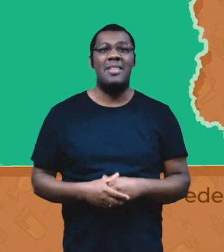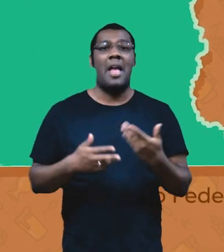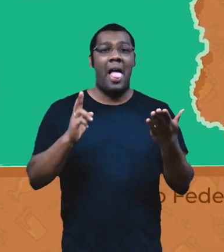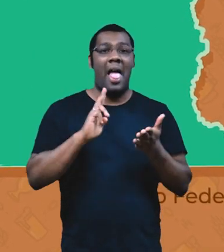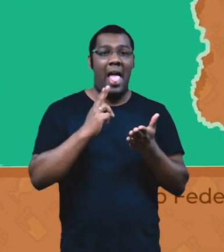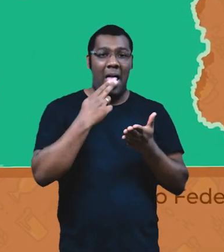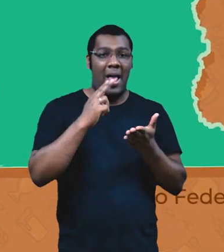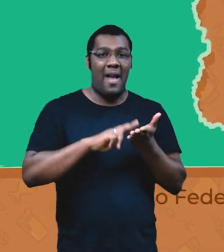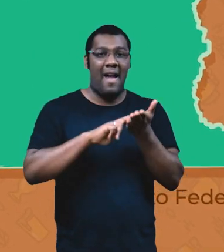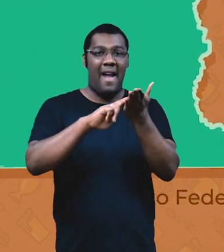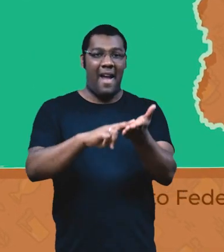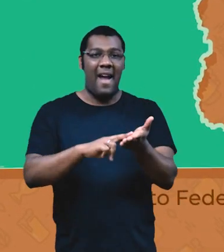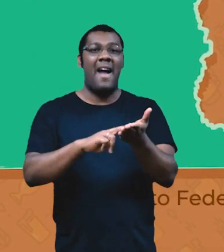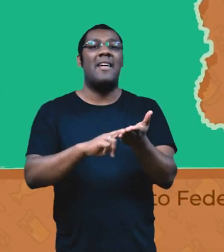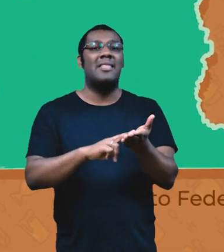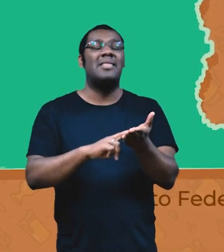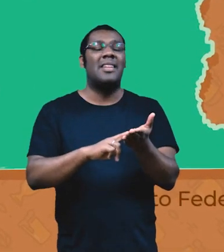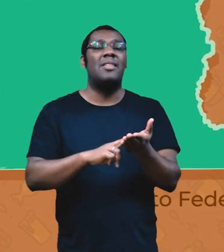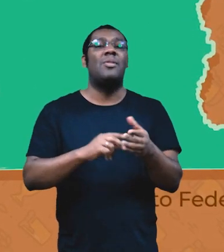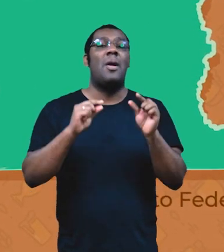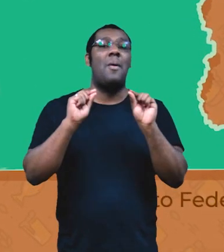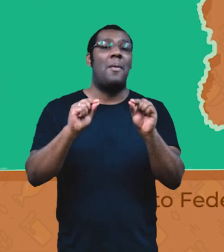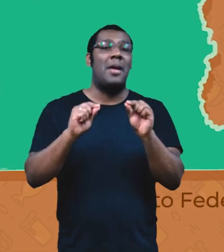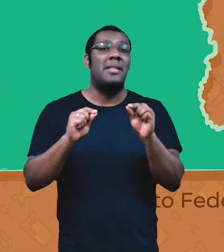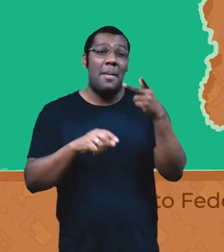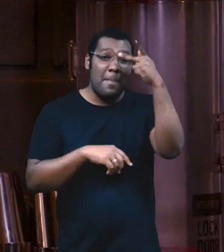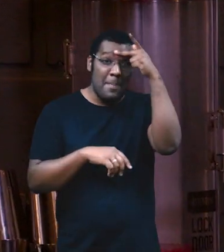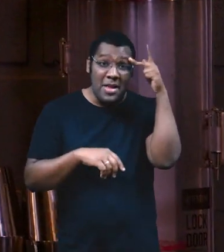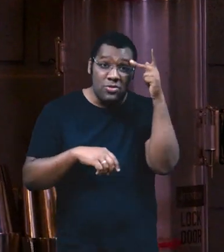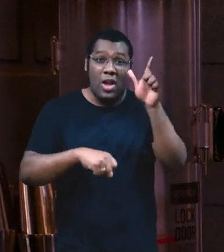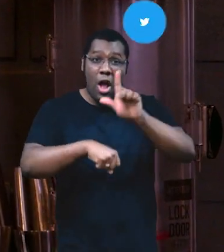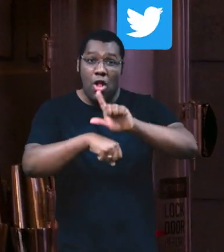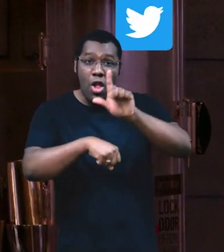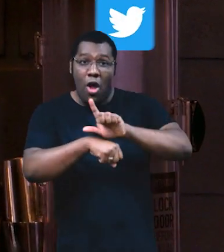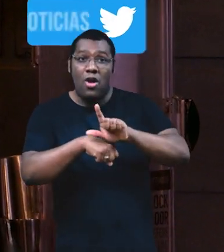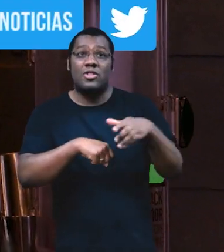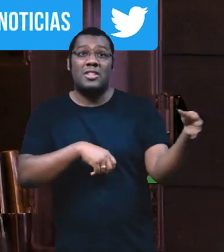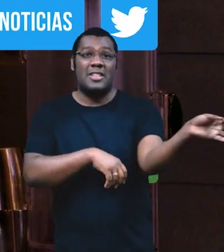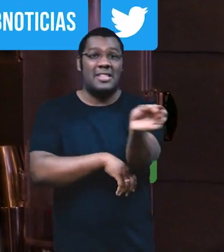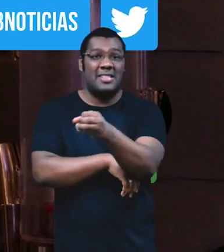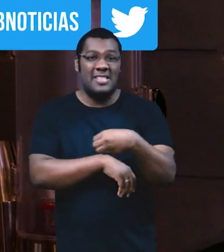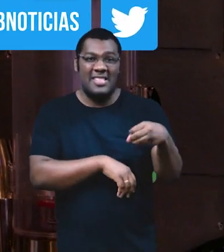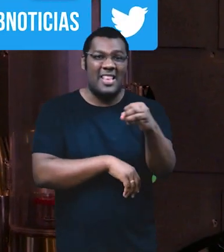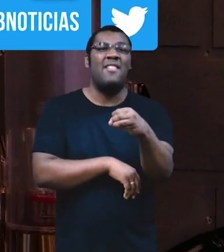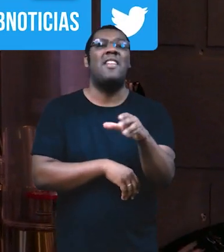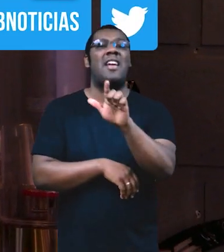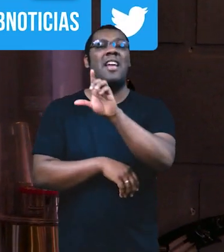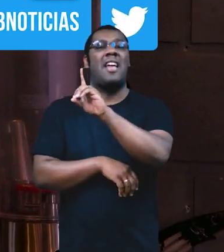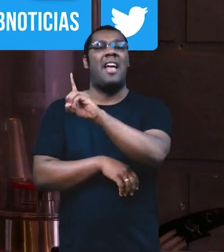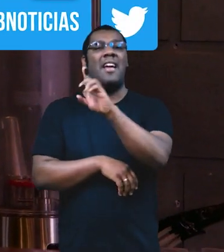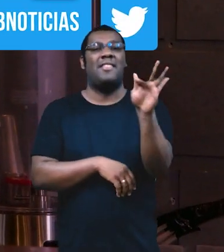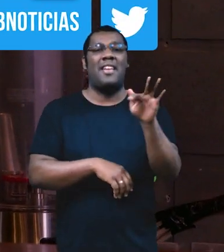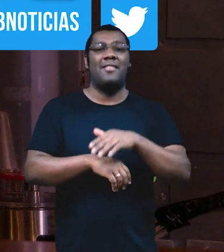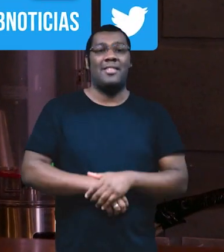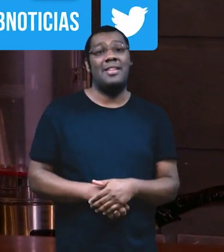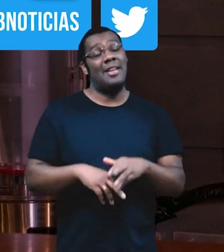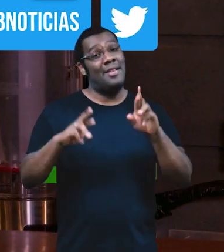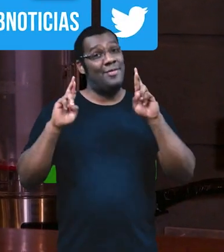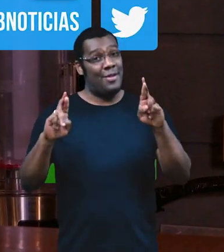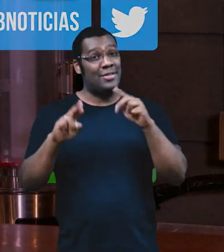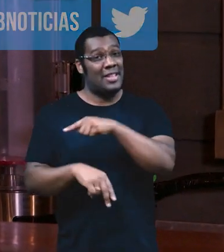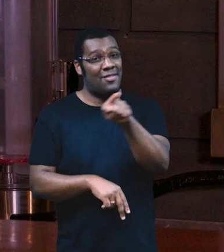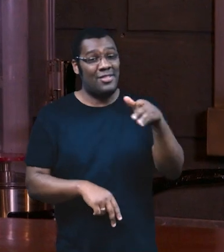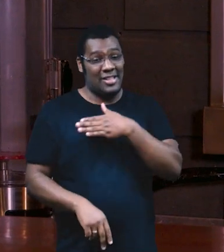e distribuidores da bebida aqui do nosso quadradinho. Espero que tenham gostado e sigam a gente nas nossas